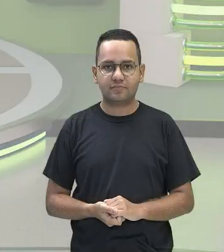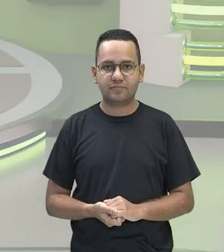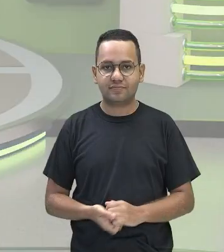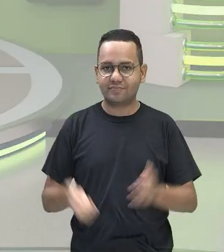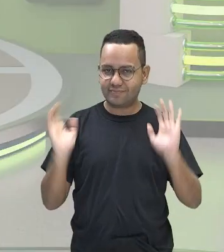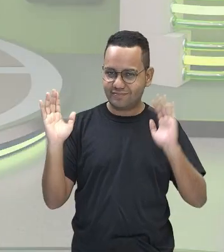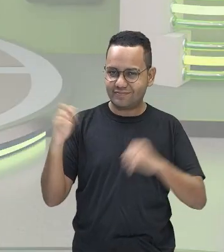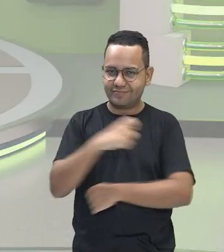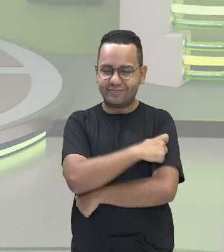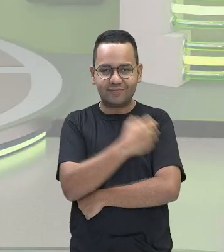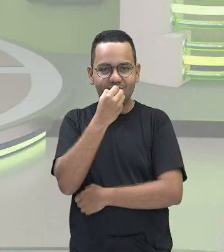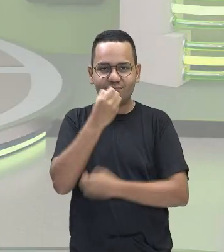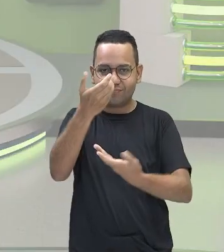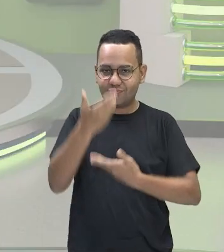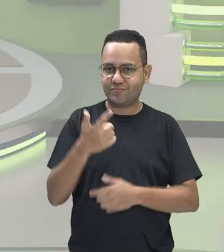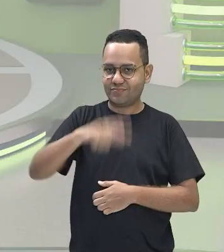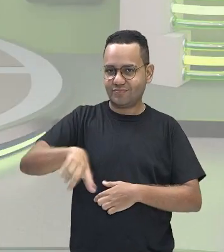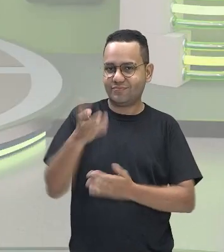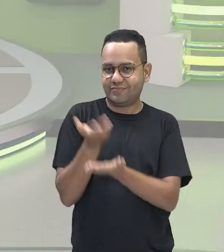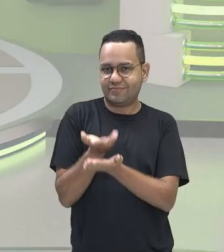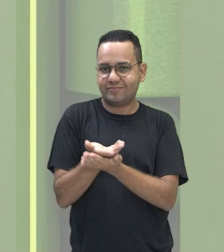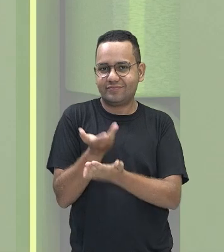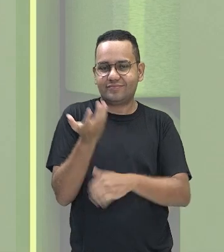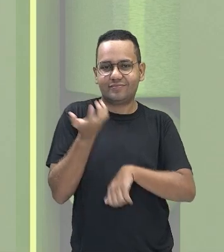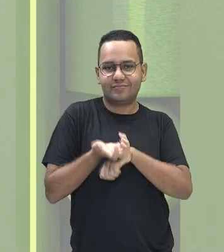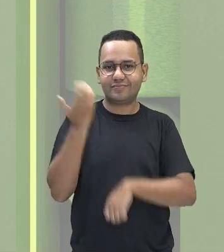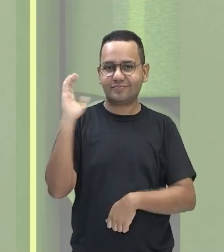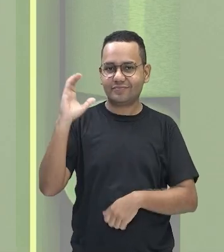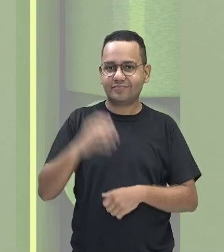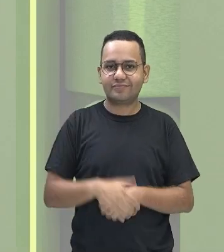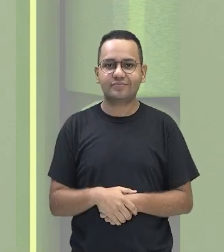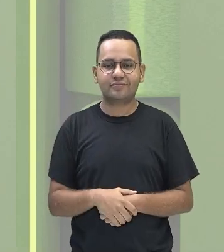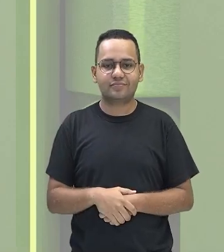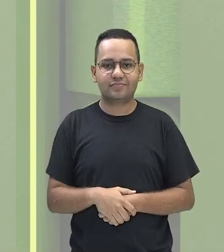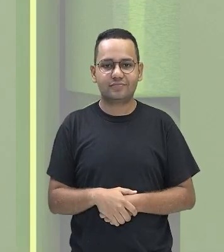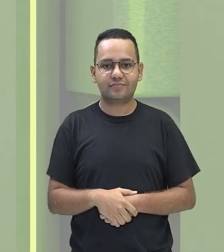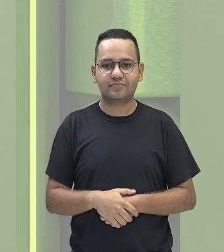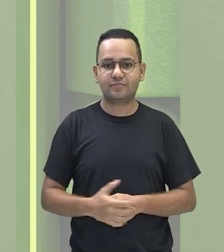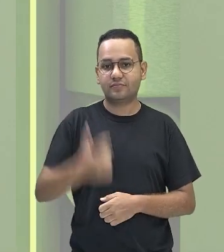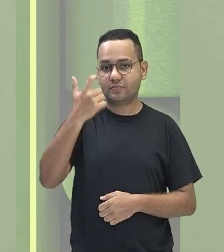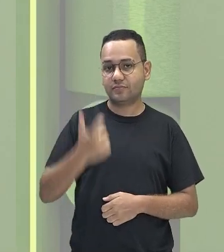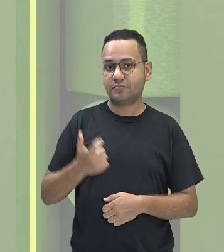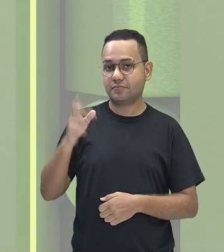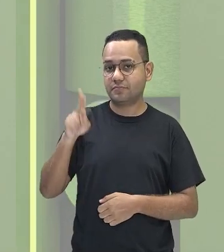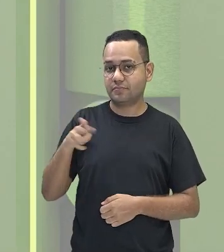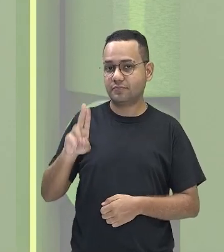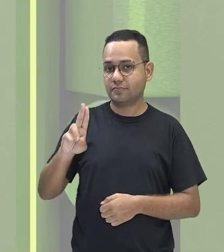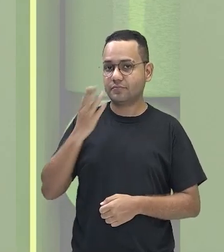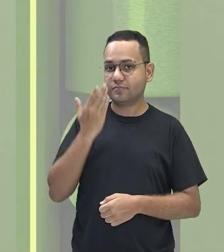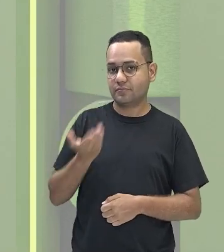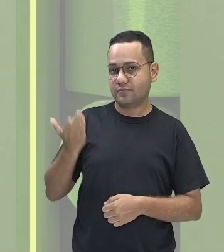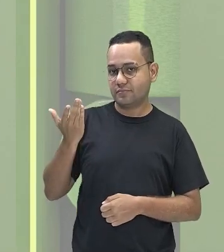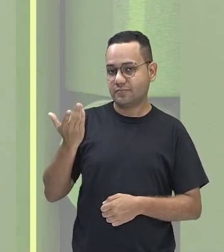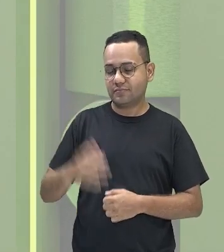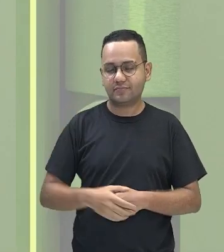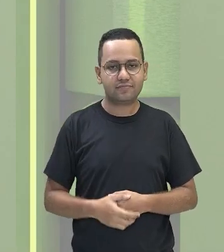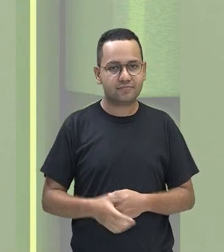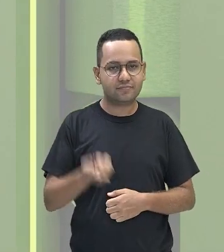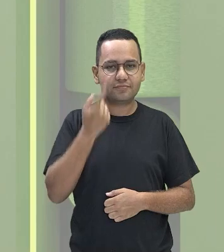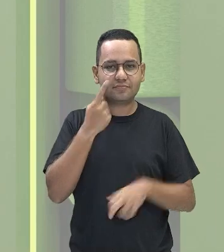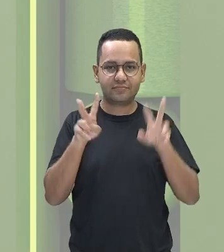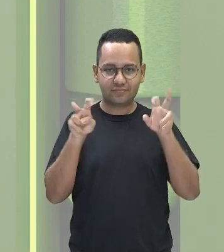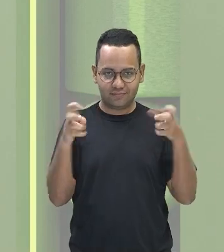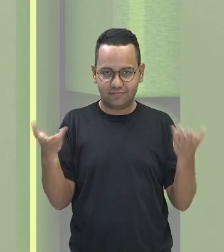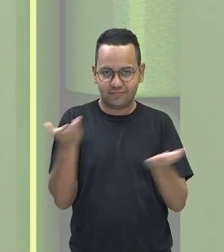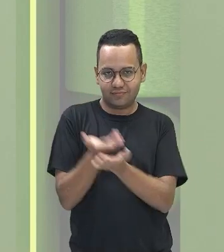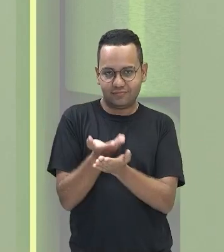Olá, seja muito bem-vindo, é hora de aprender mais ciências. Eu sou o professor Vinícius Oliveira e vamos agora conhecer qual